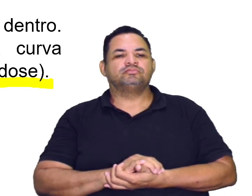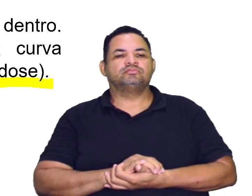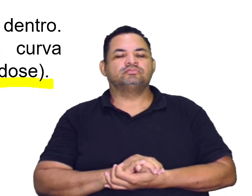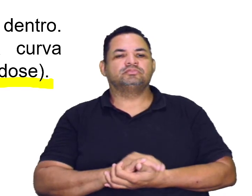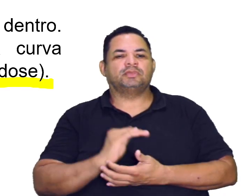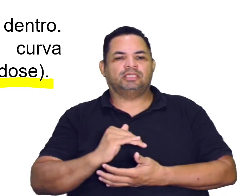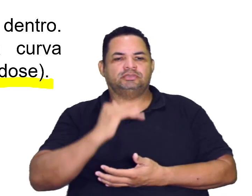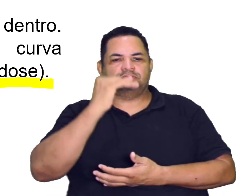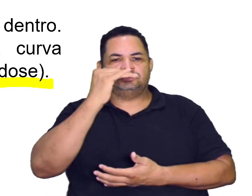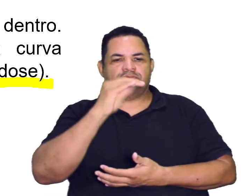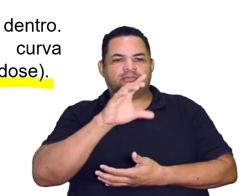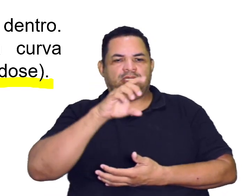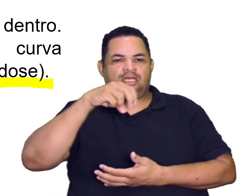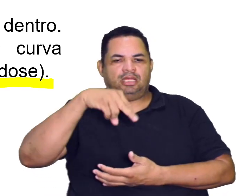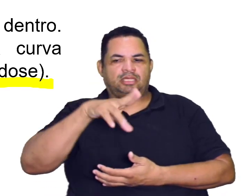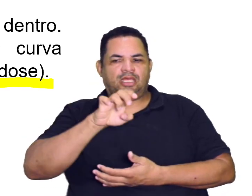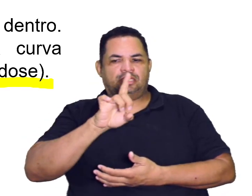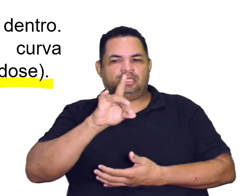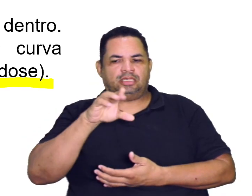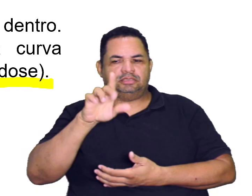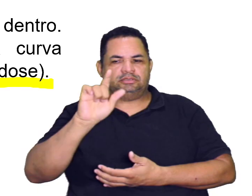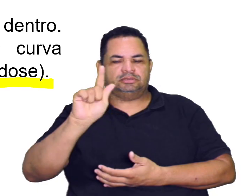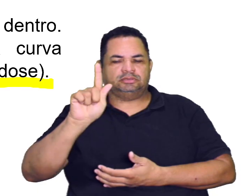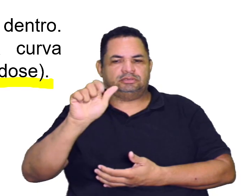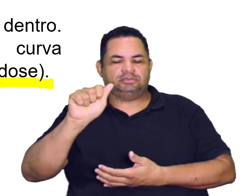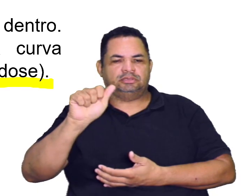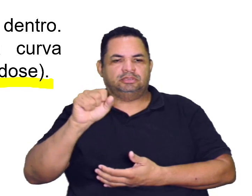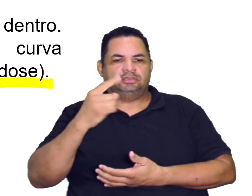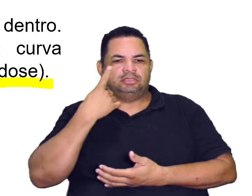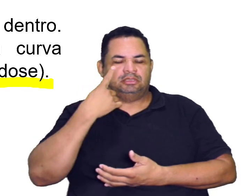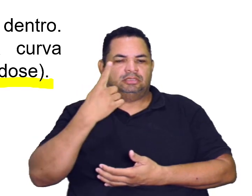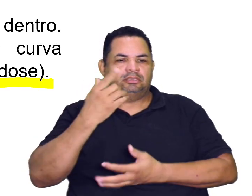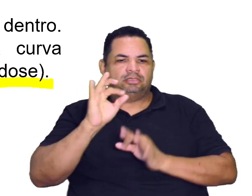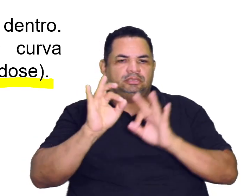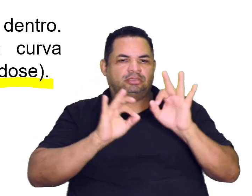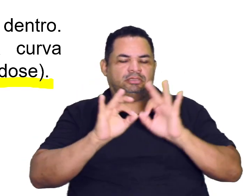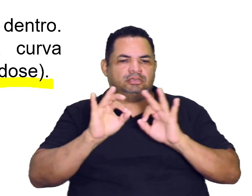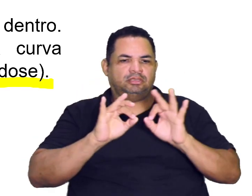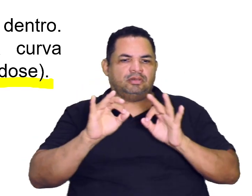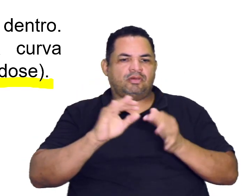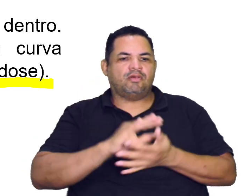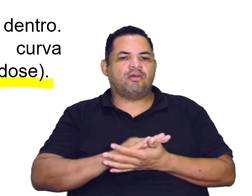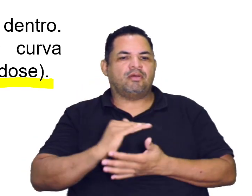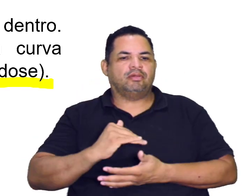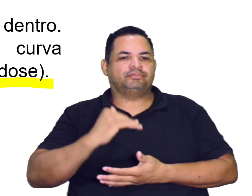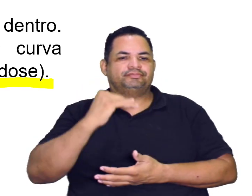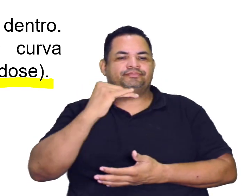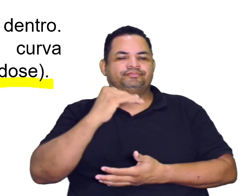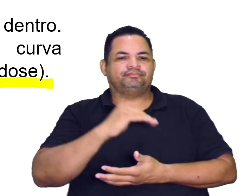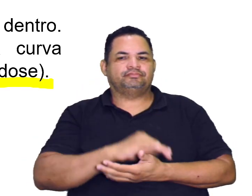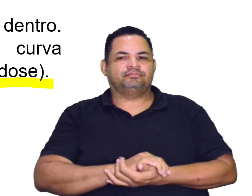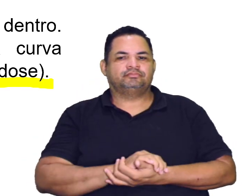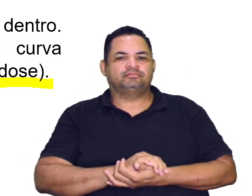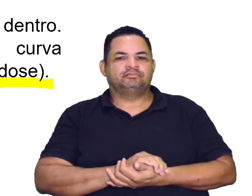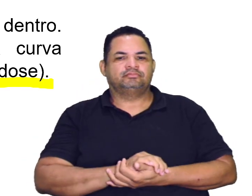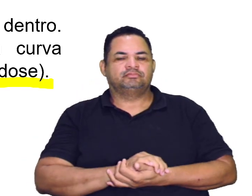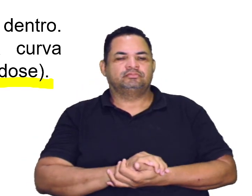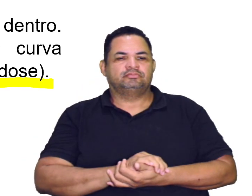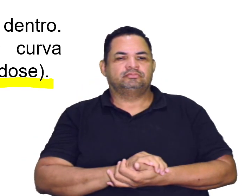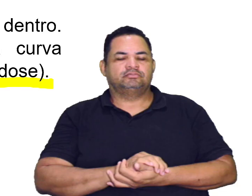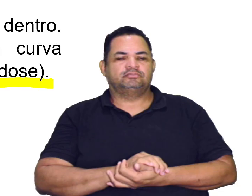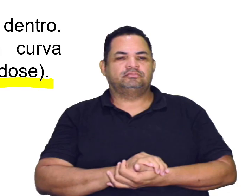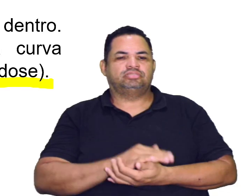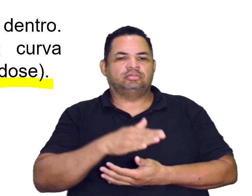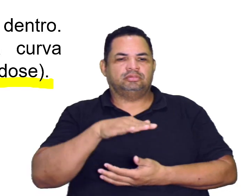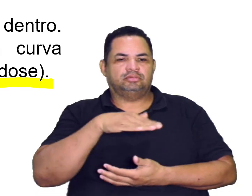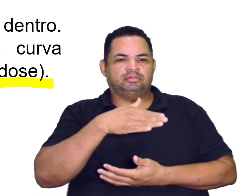das nádegas, né? As nádegas aqui de forma mais lateral, mas a gente pensar de forma geral, fica acima das nádegas ali abaixo ali,